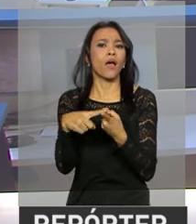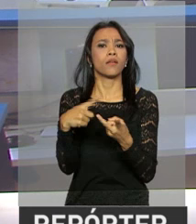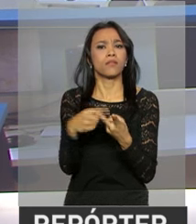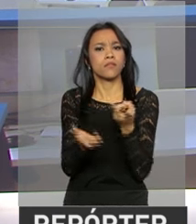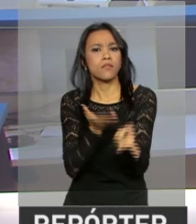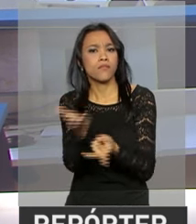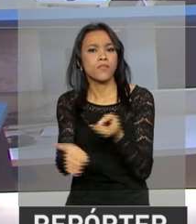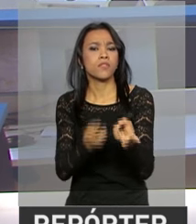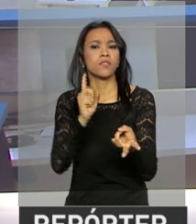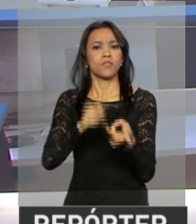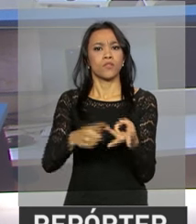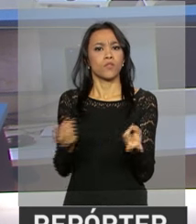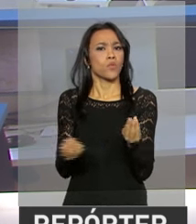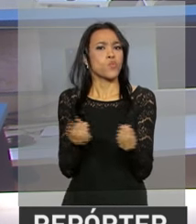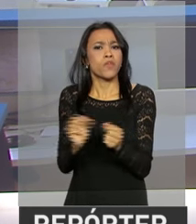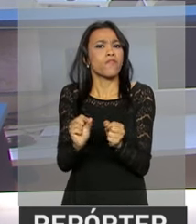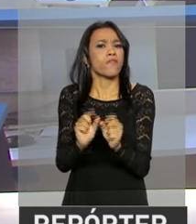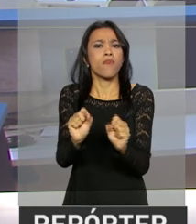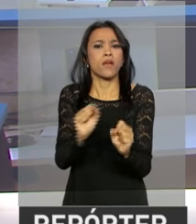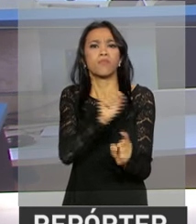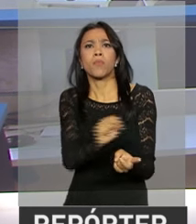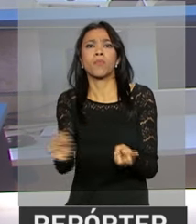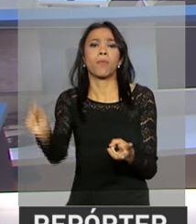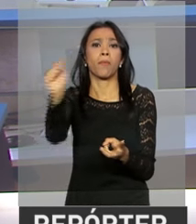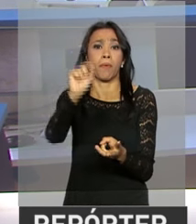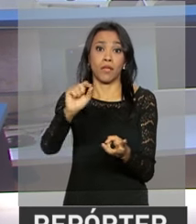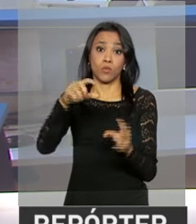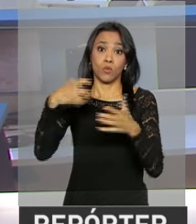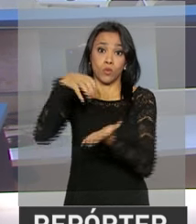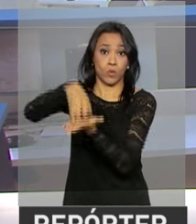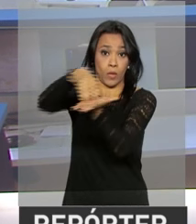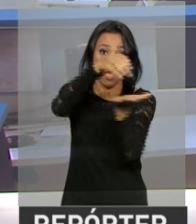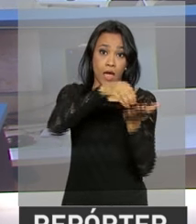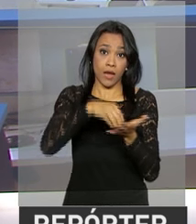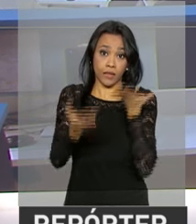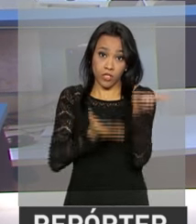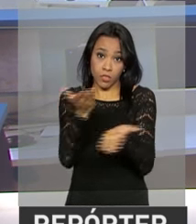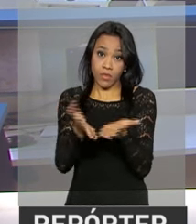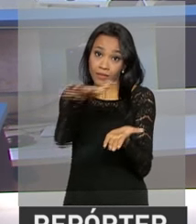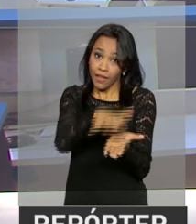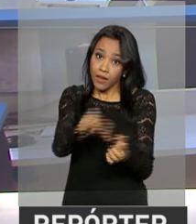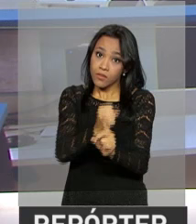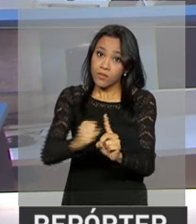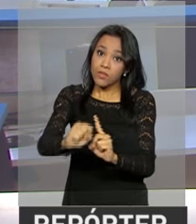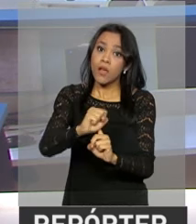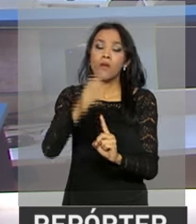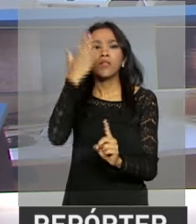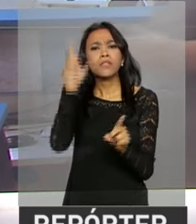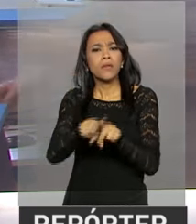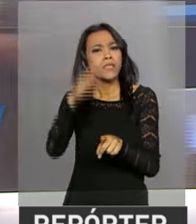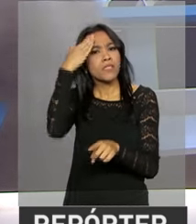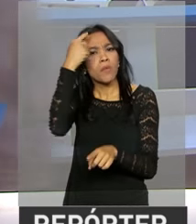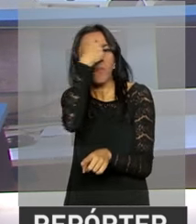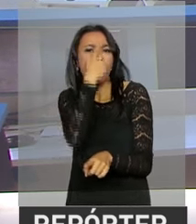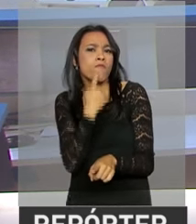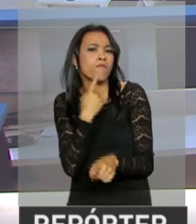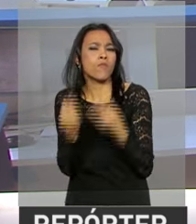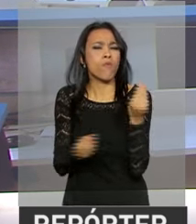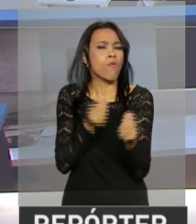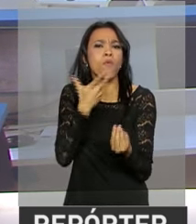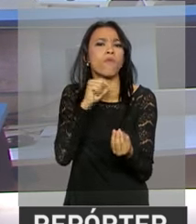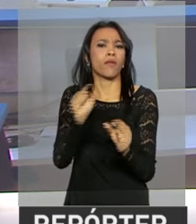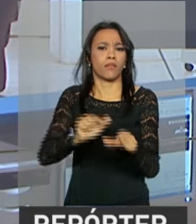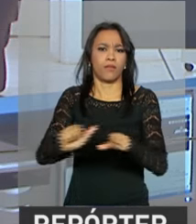e atividades prestadas nas unidades de atendimento da Assistência Social além do perfil dos trabalhadores da